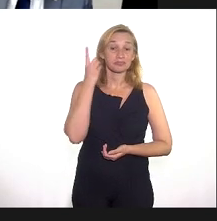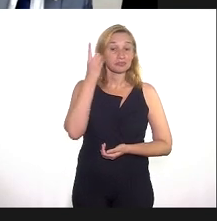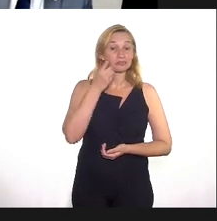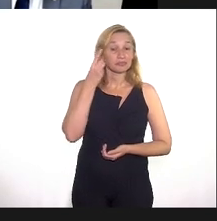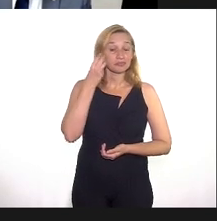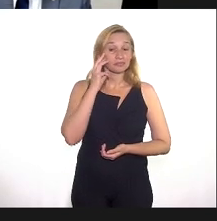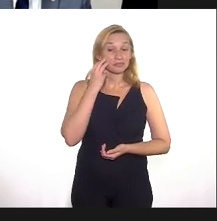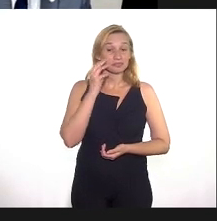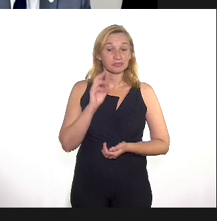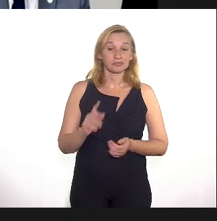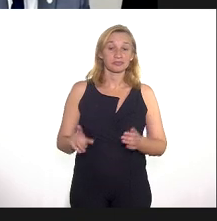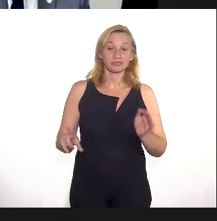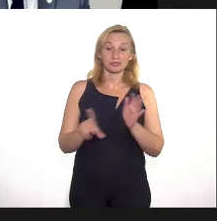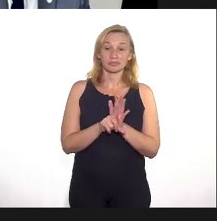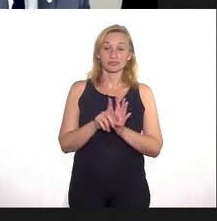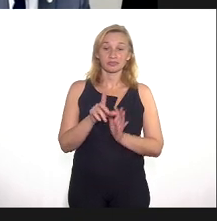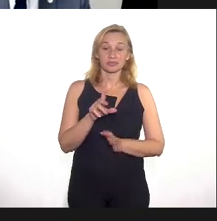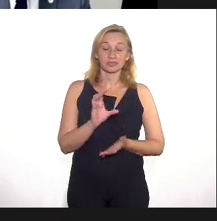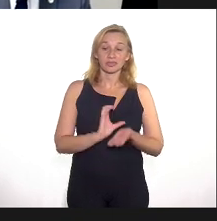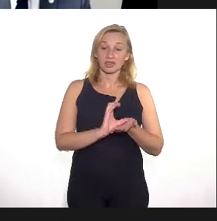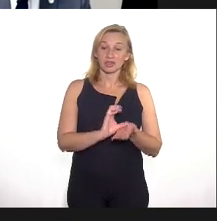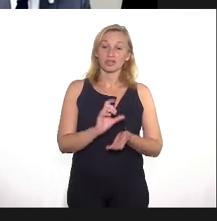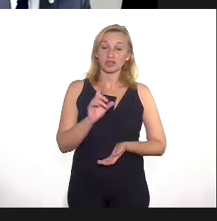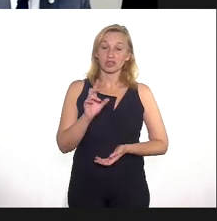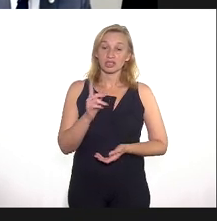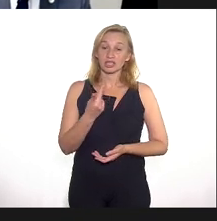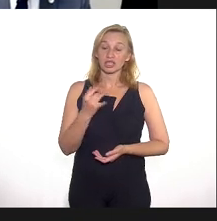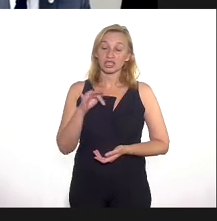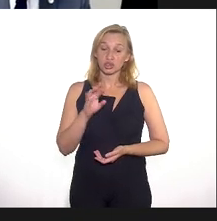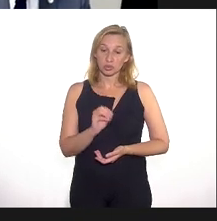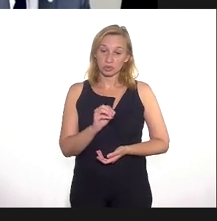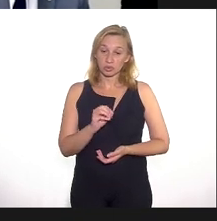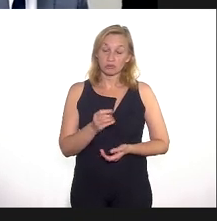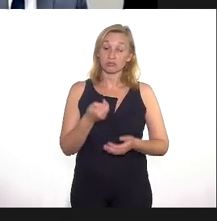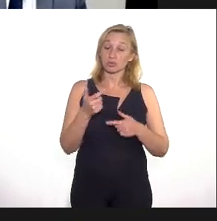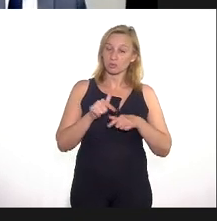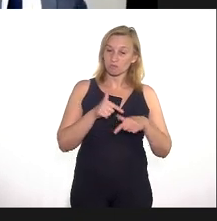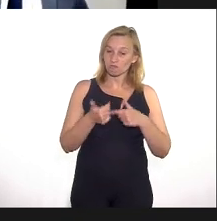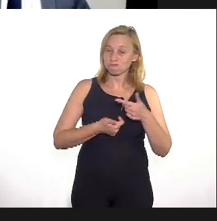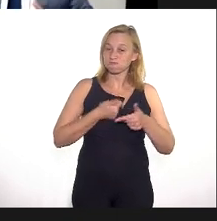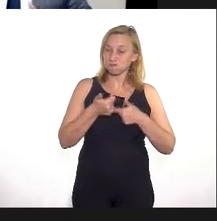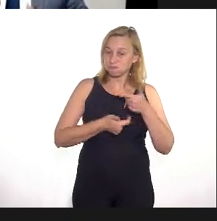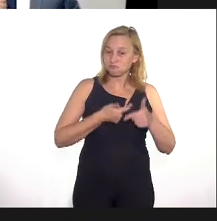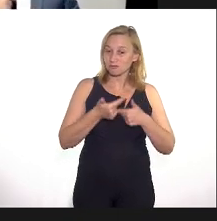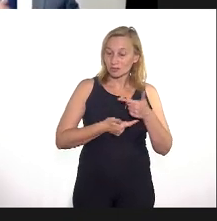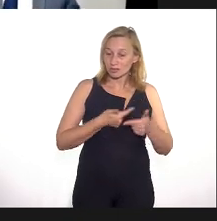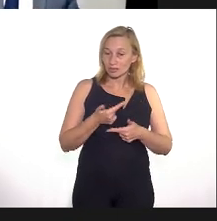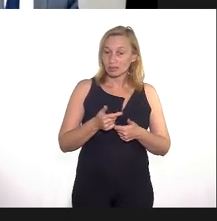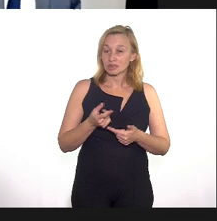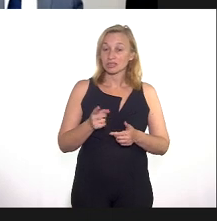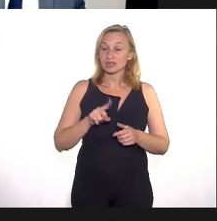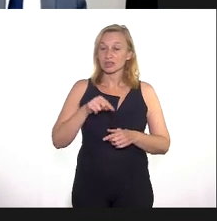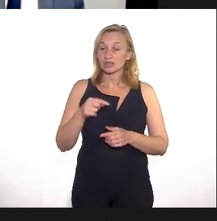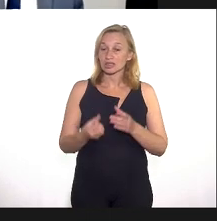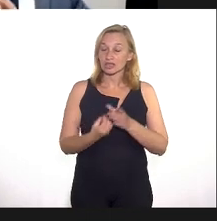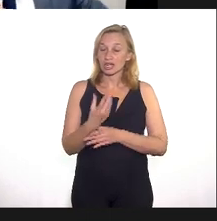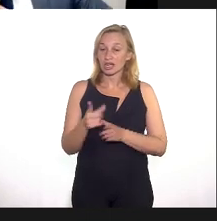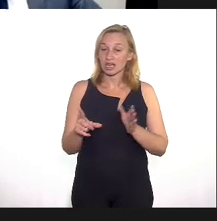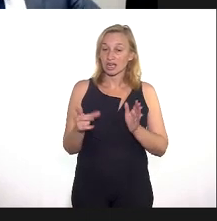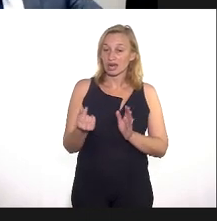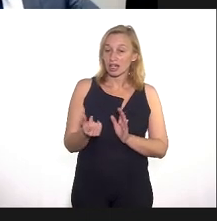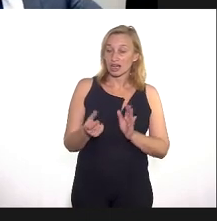fez a lei dos recursos hídricos, brigamos para implantar os comitês de bacia taxação. Depois fizemos outras leis